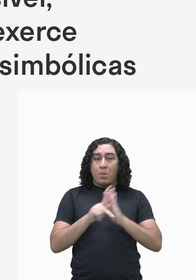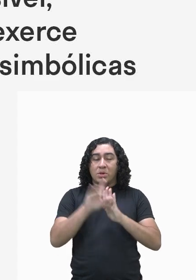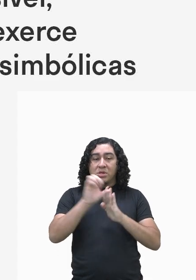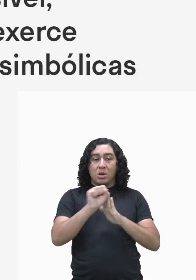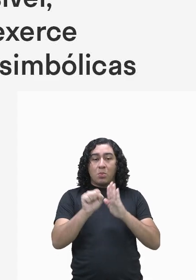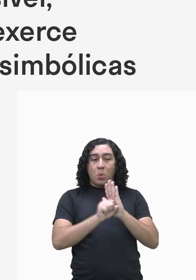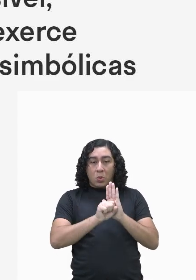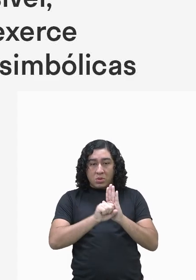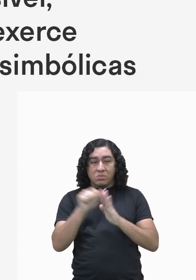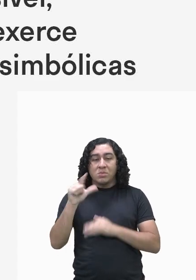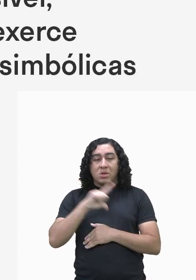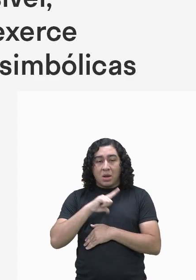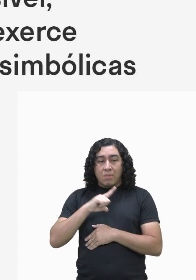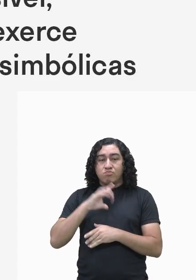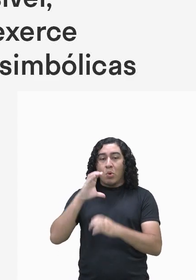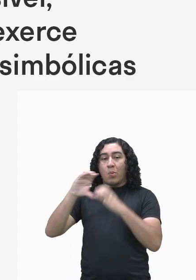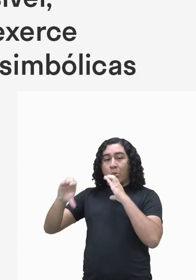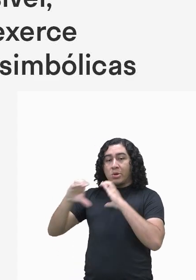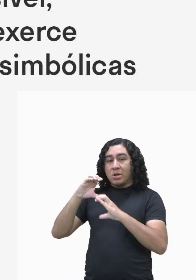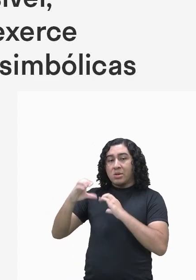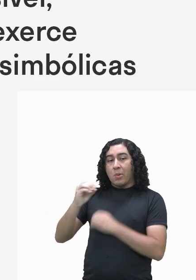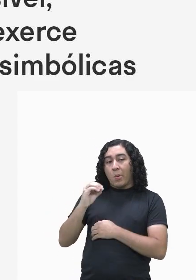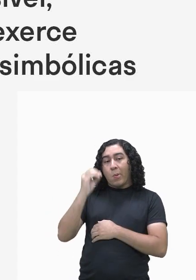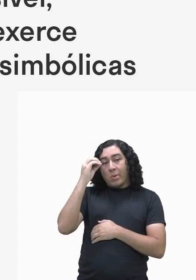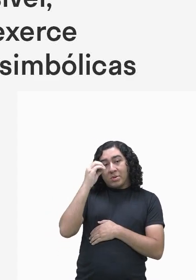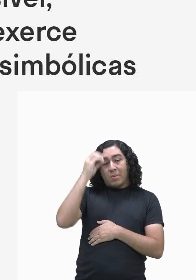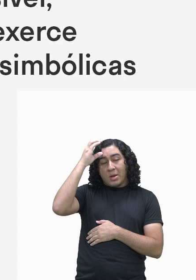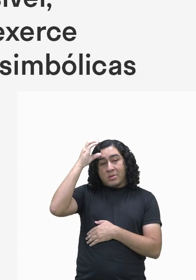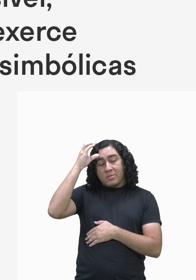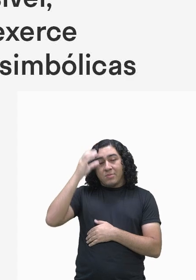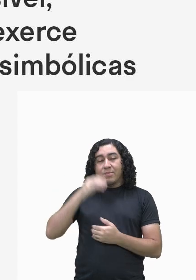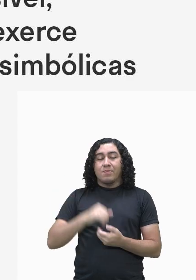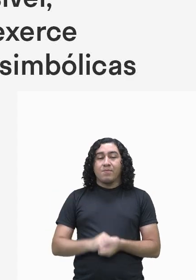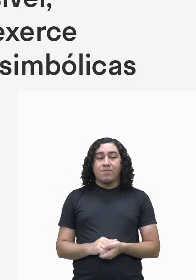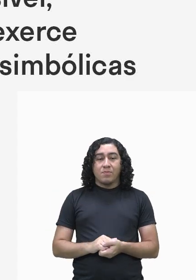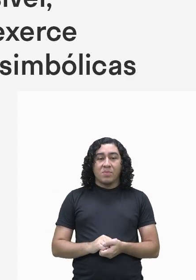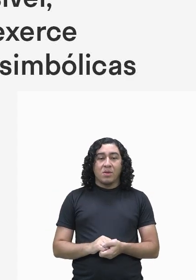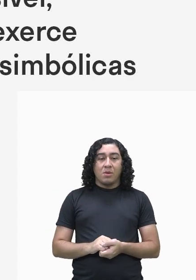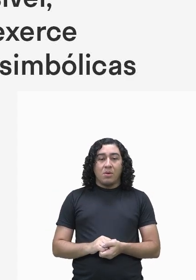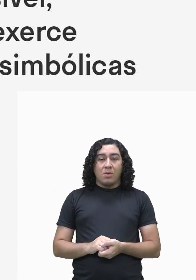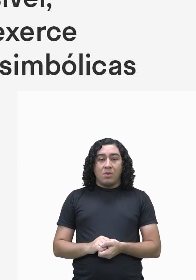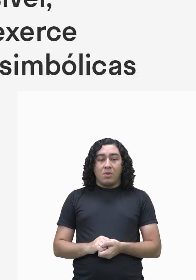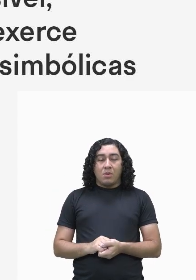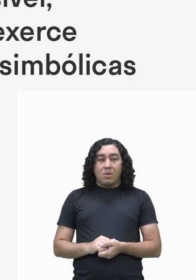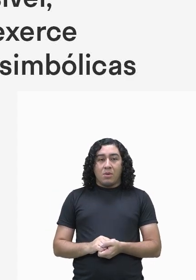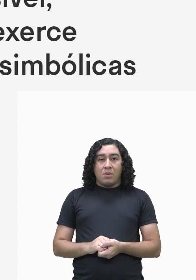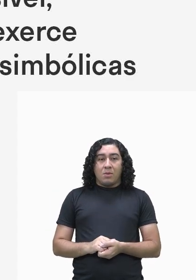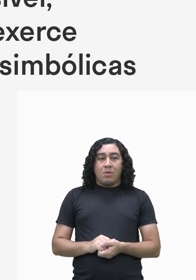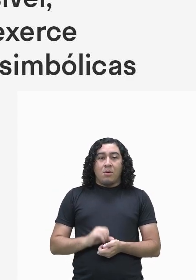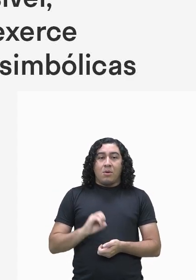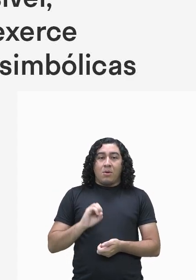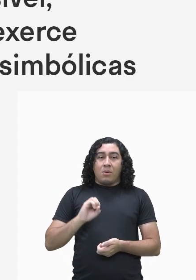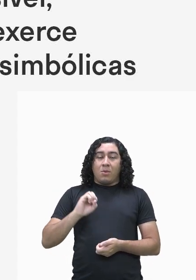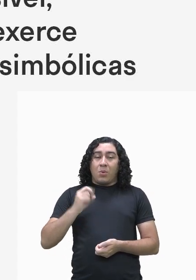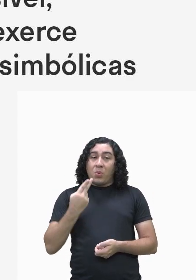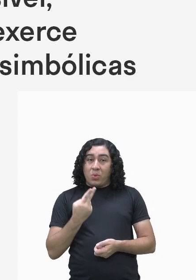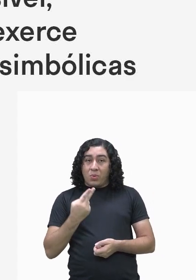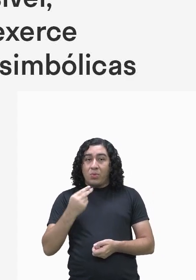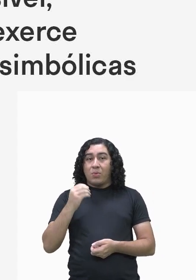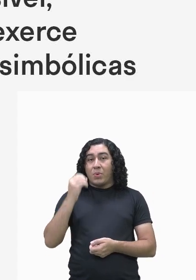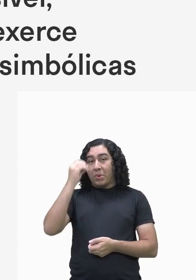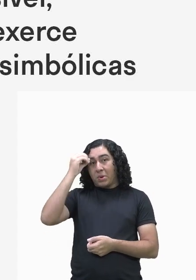da comunicação e do conhecimento, ou, mais precisamente,